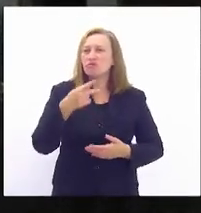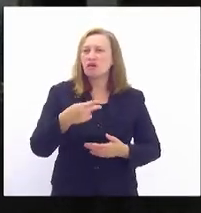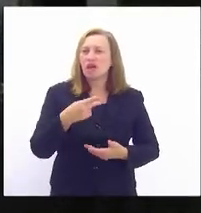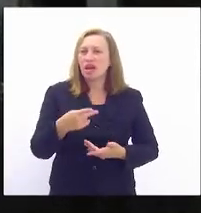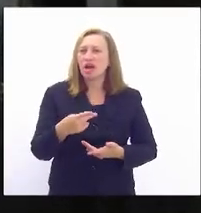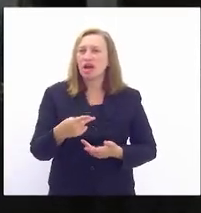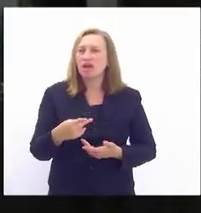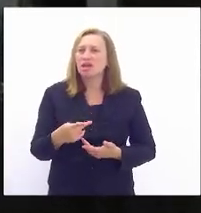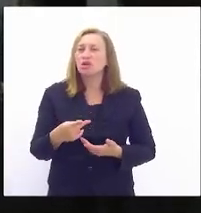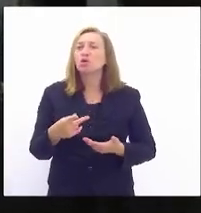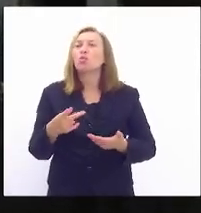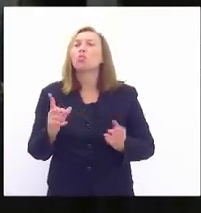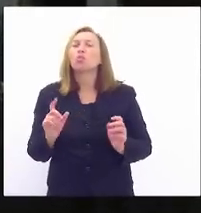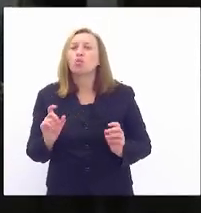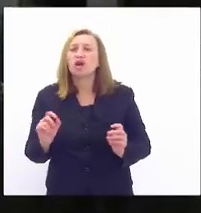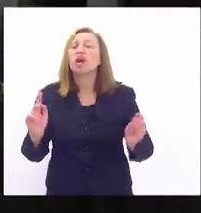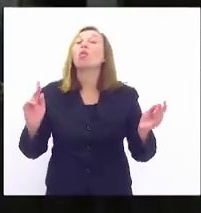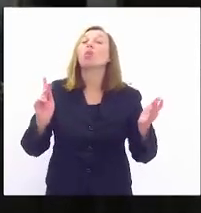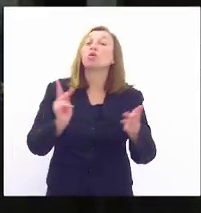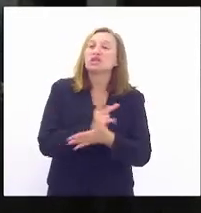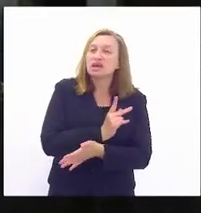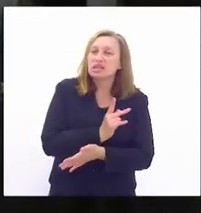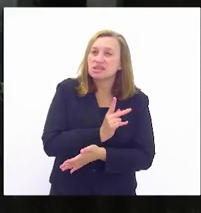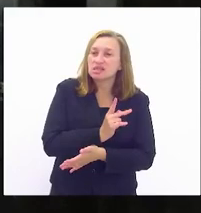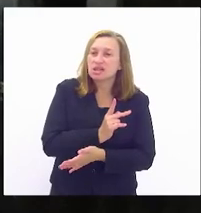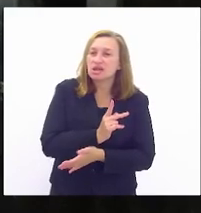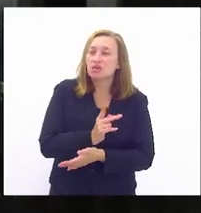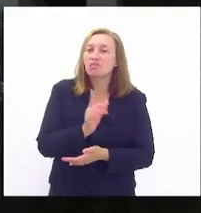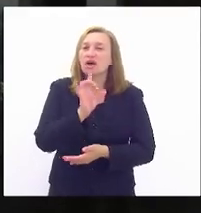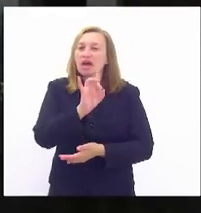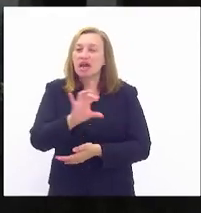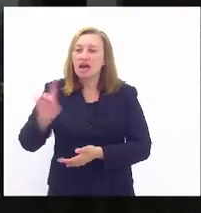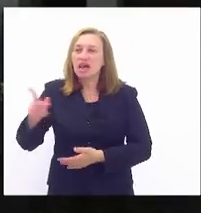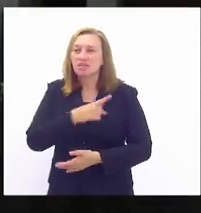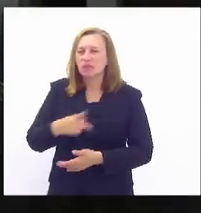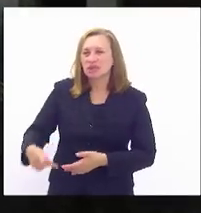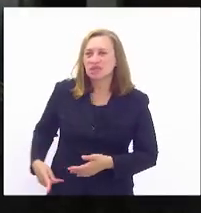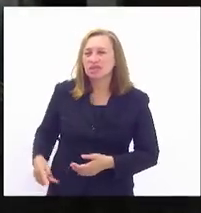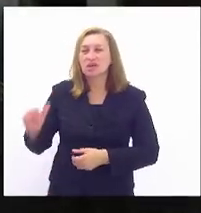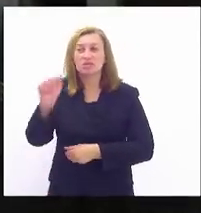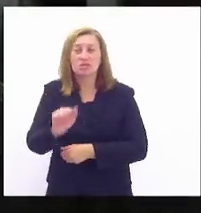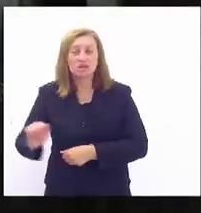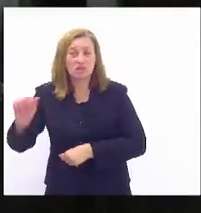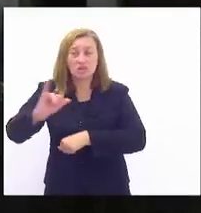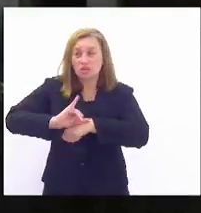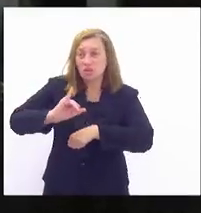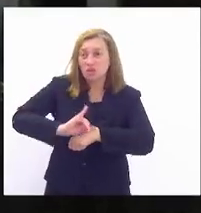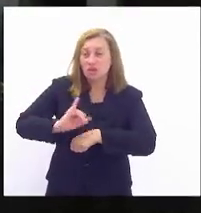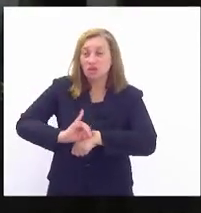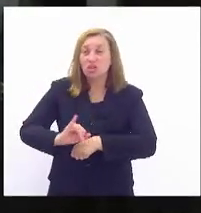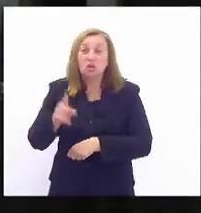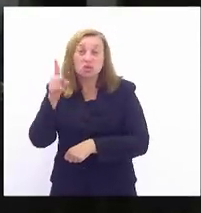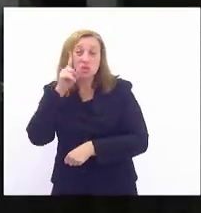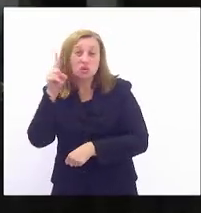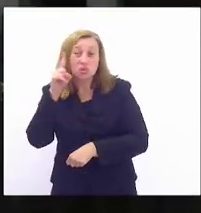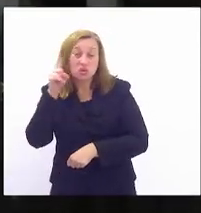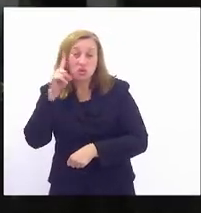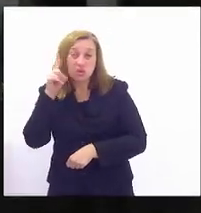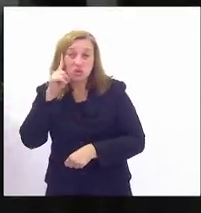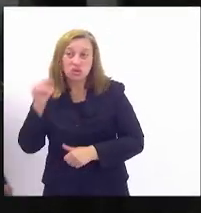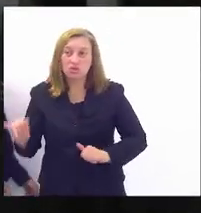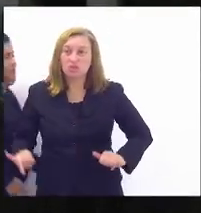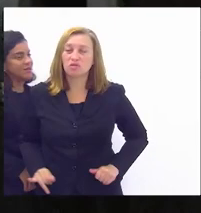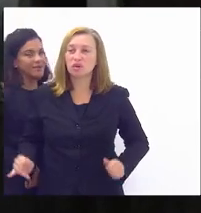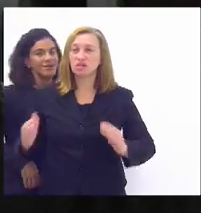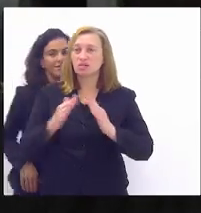a situação que cada presidente de associação de moradores, Volta Redonda, passa no seu dia a dia dentro das suas